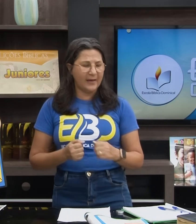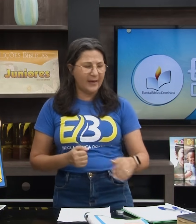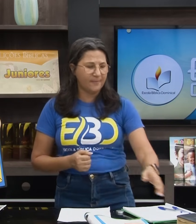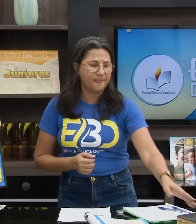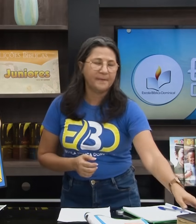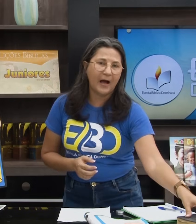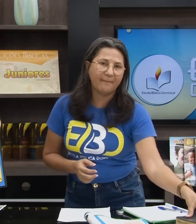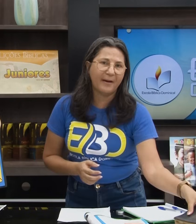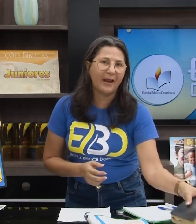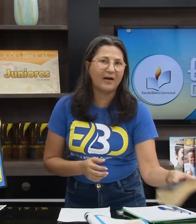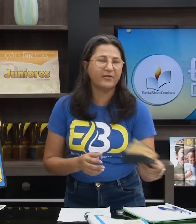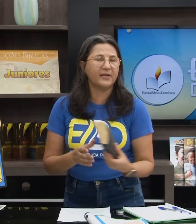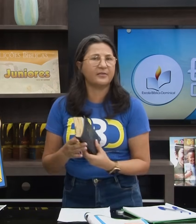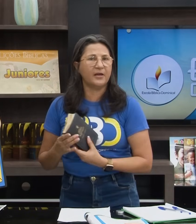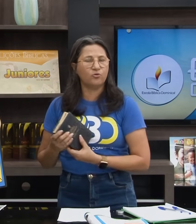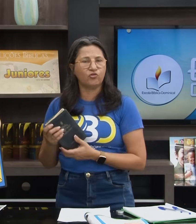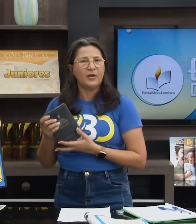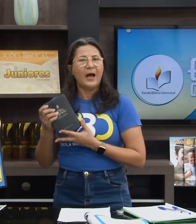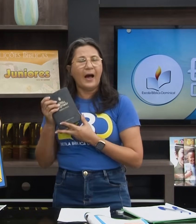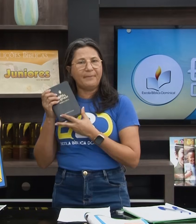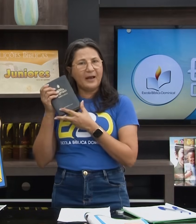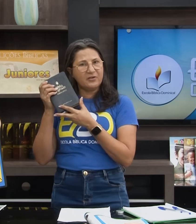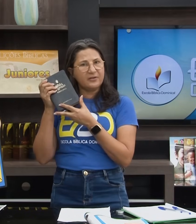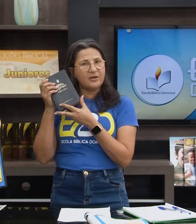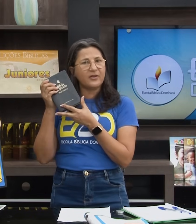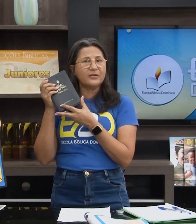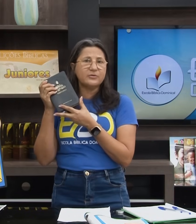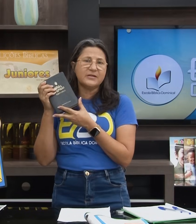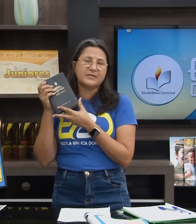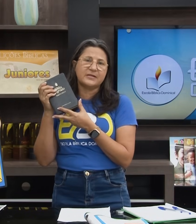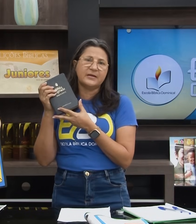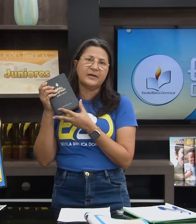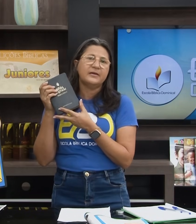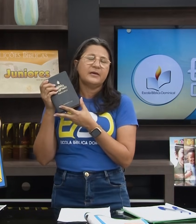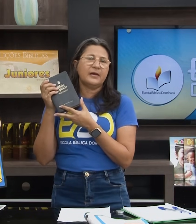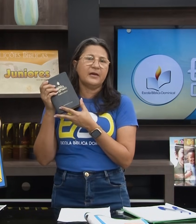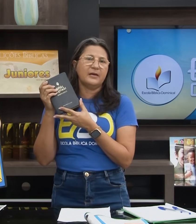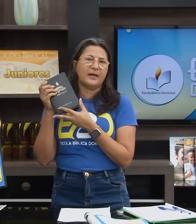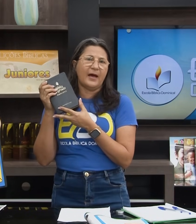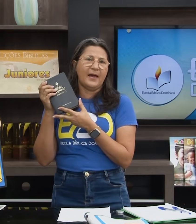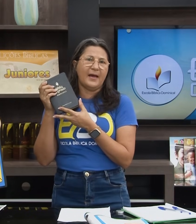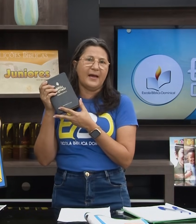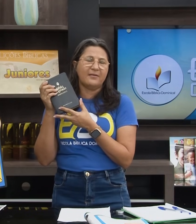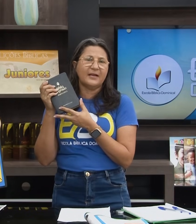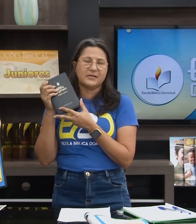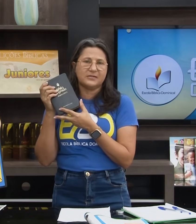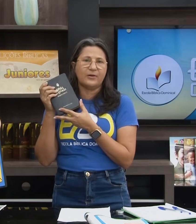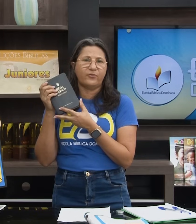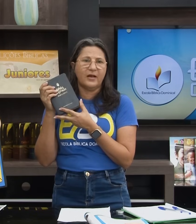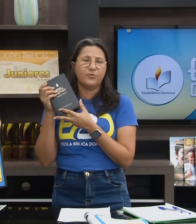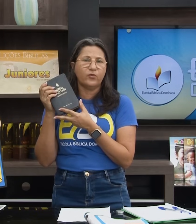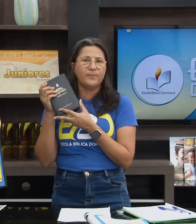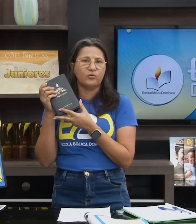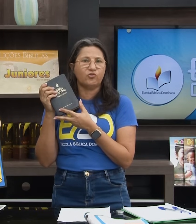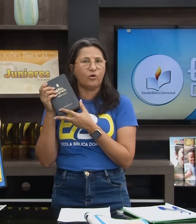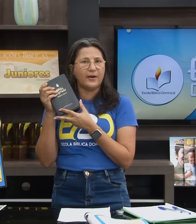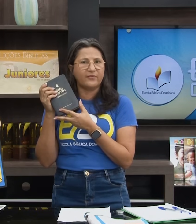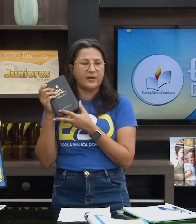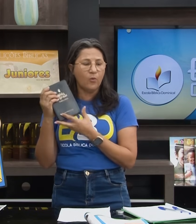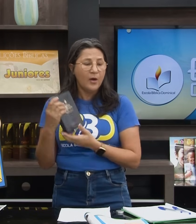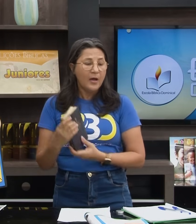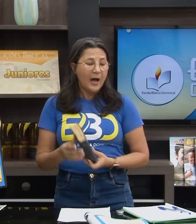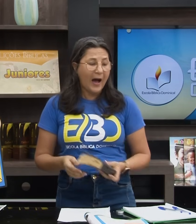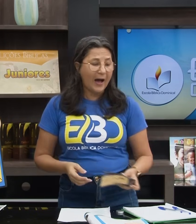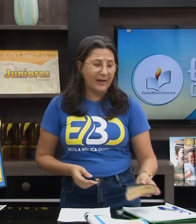procurar ler a palavra de Deus a Palavra de Deus ela nos ensina que é é necessário sermos Humildes de